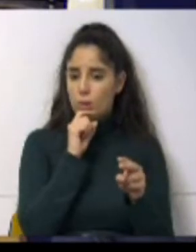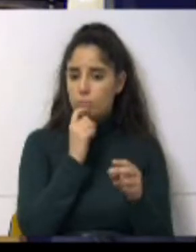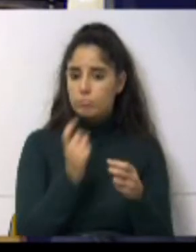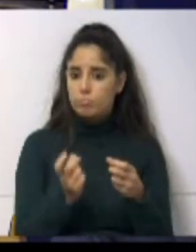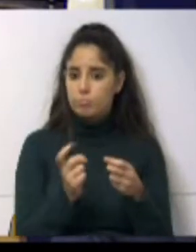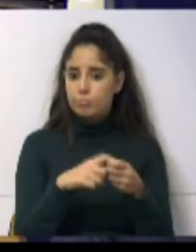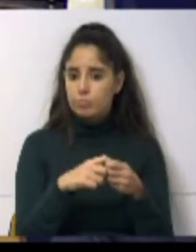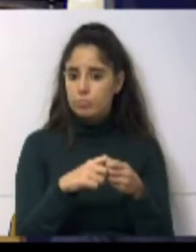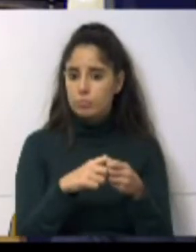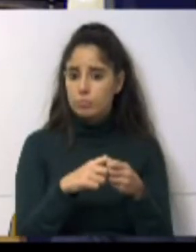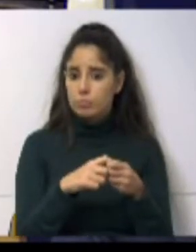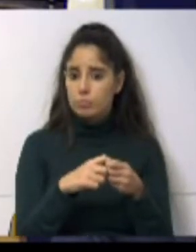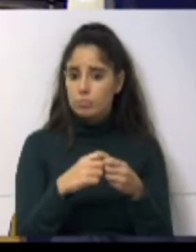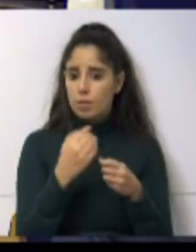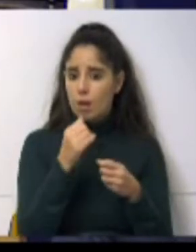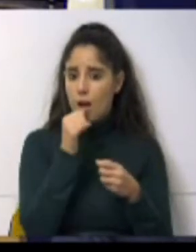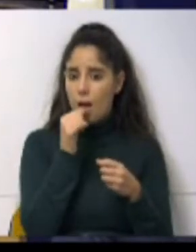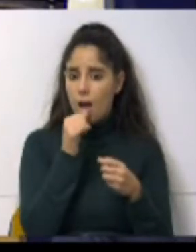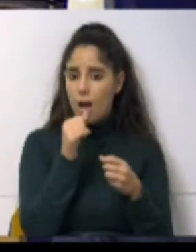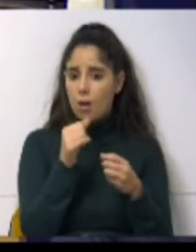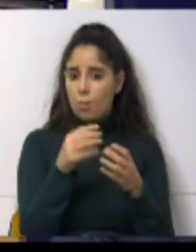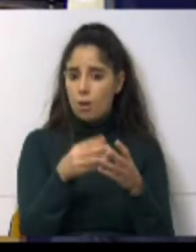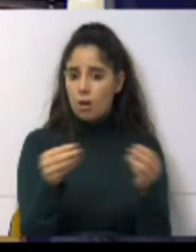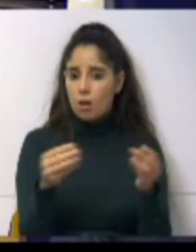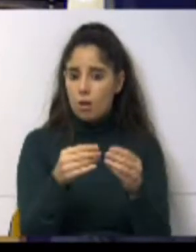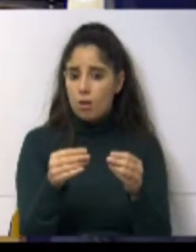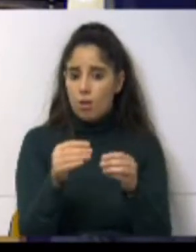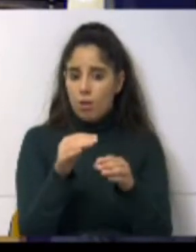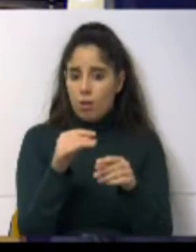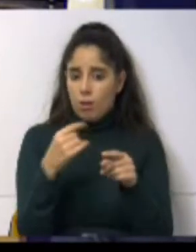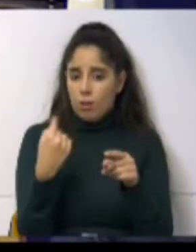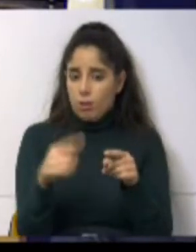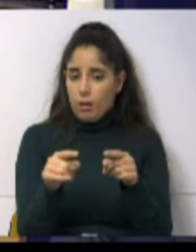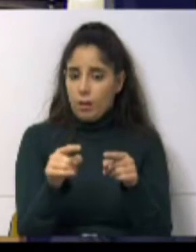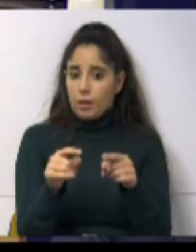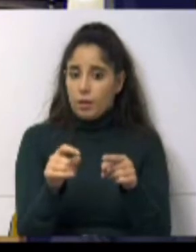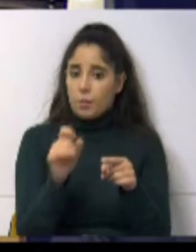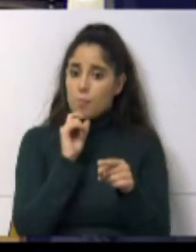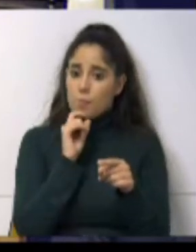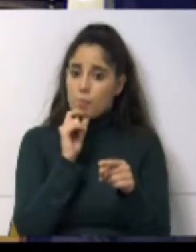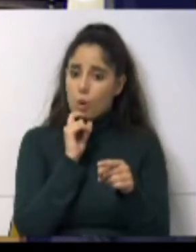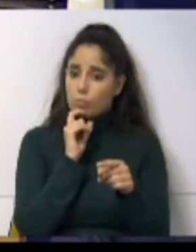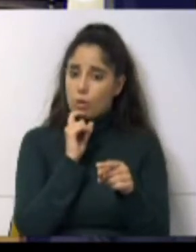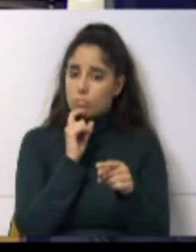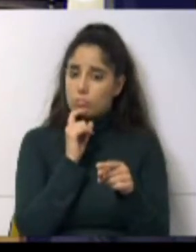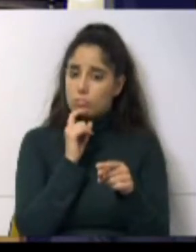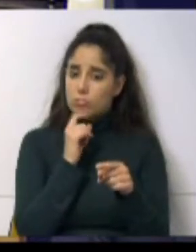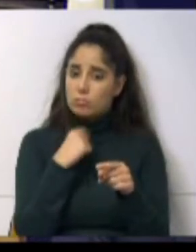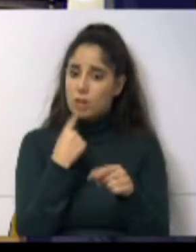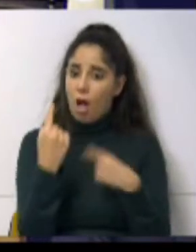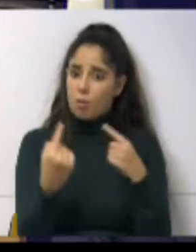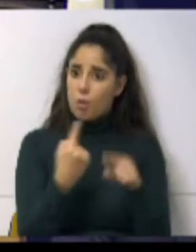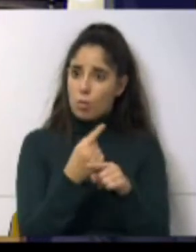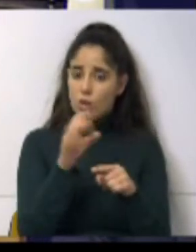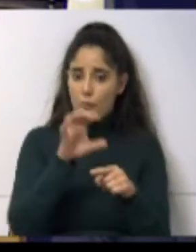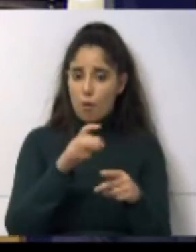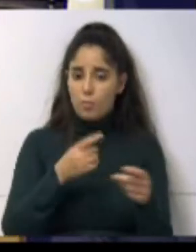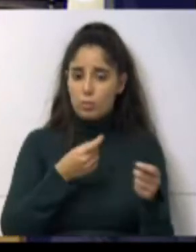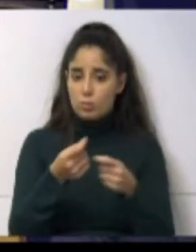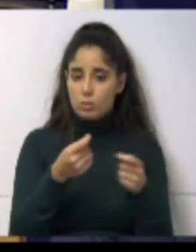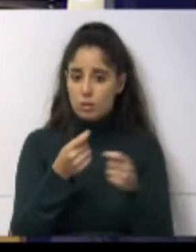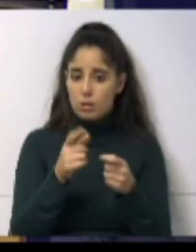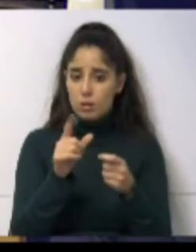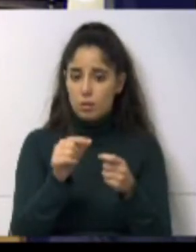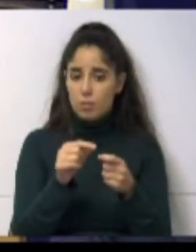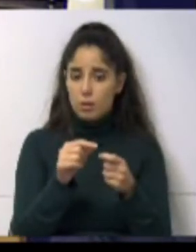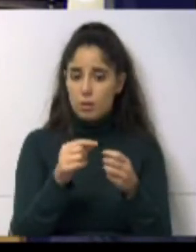capital social das águas e resíduos da Madeira e, como tal, tenham uma palavra a dizer em relação à gestão da empresa e ultrapassar